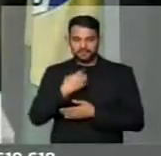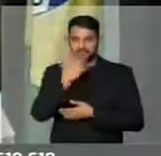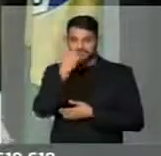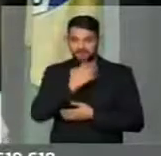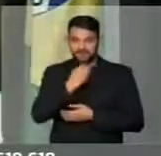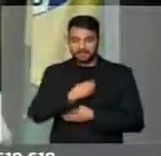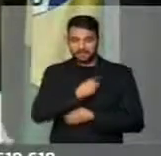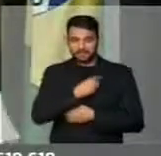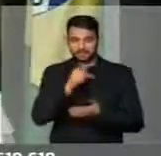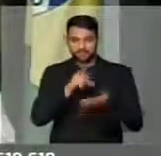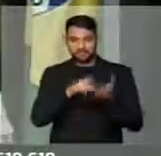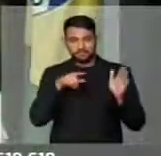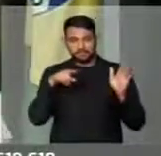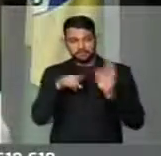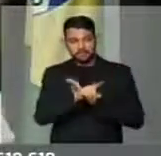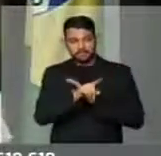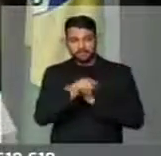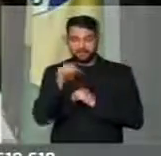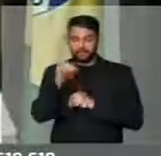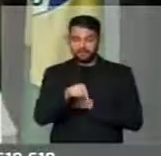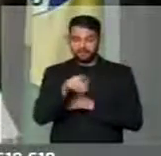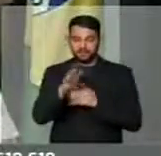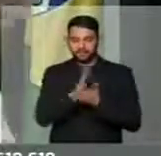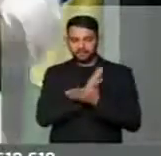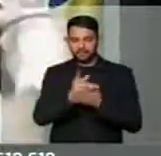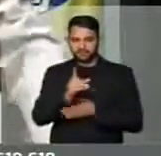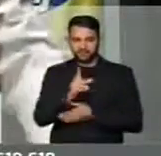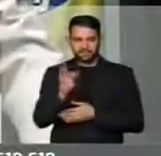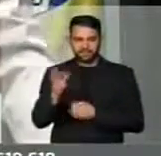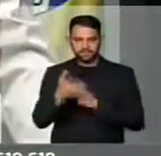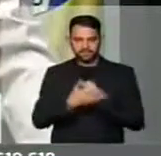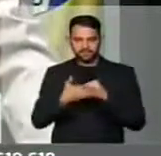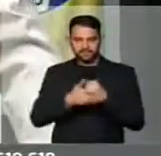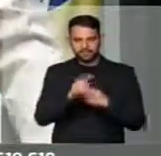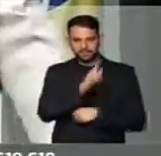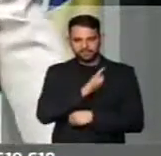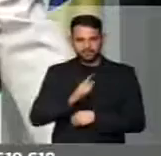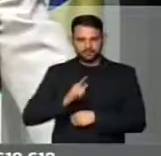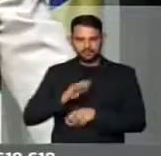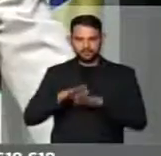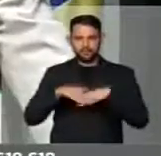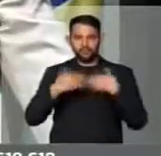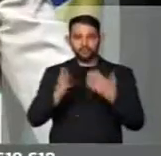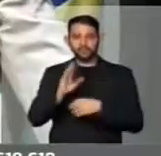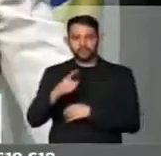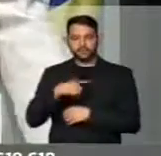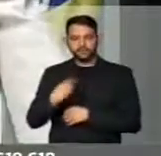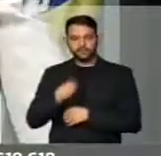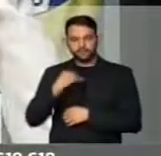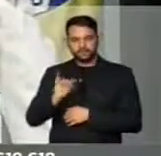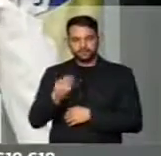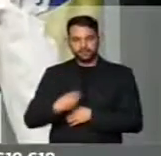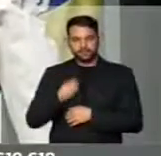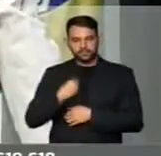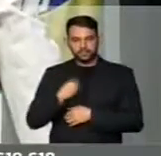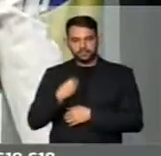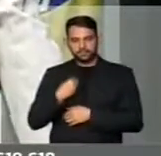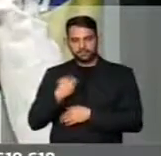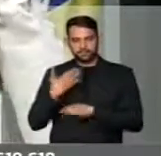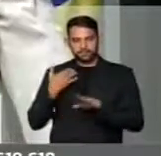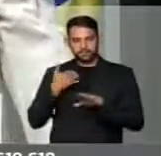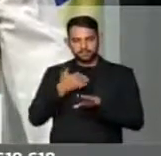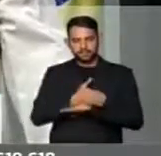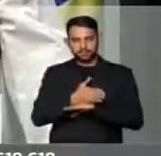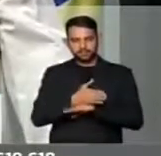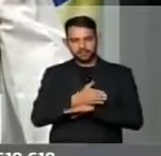sinceridade, eu perguntaria aqui aos do PT e da base do governo quantos já tiveram o privilégio de acesso